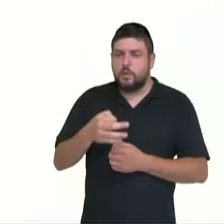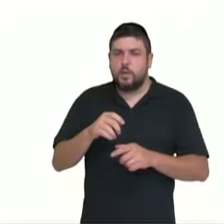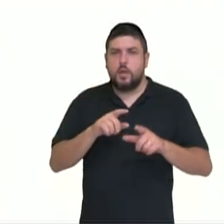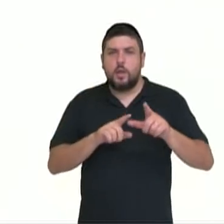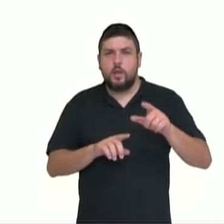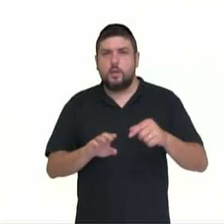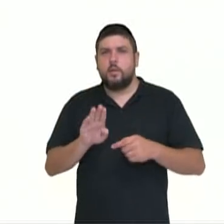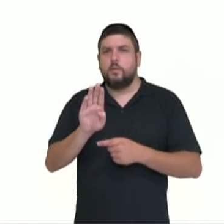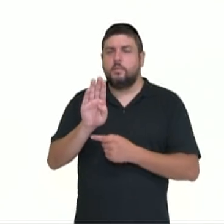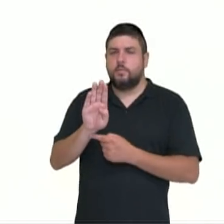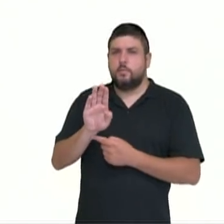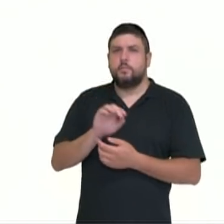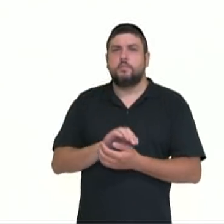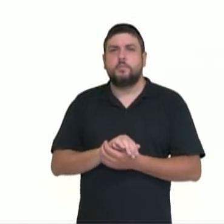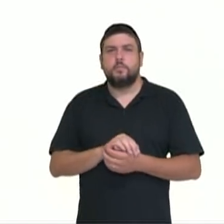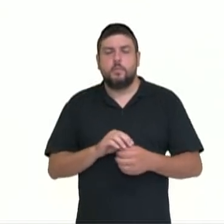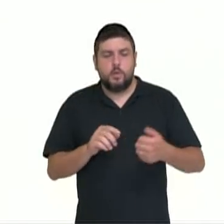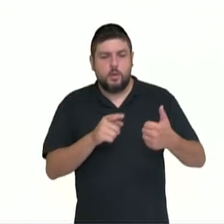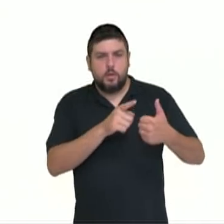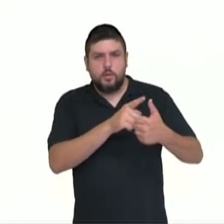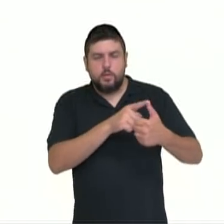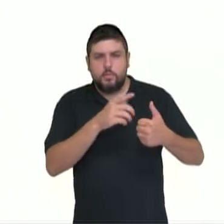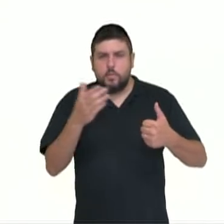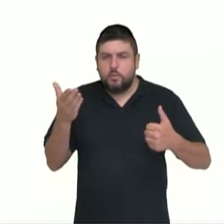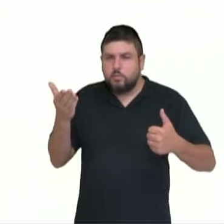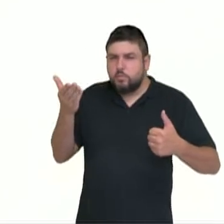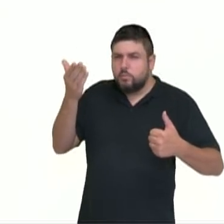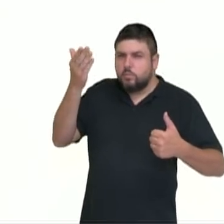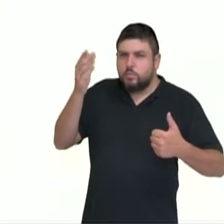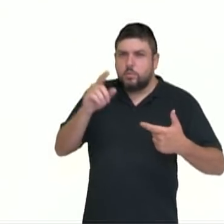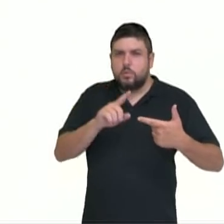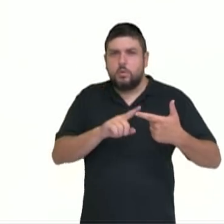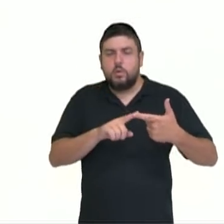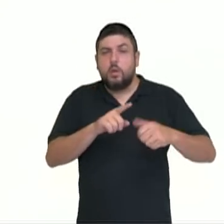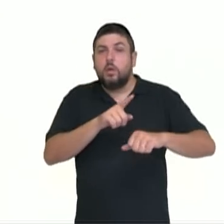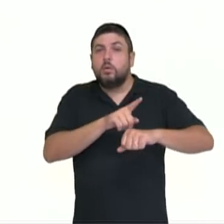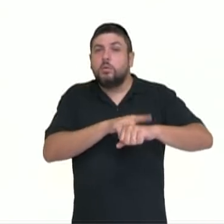porque aqui na letra B nós temos altura, duração,